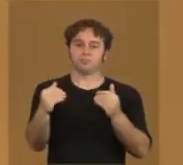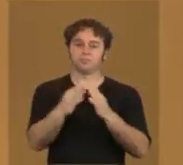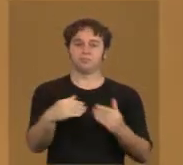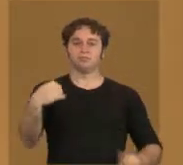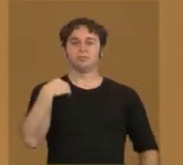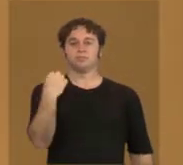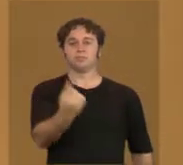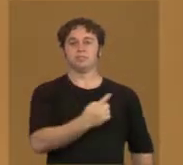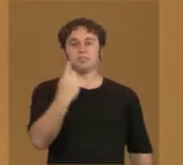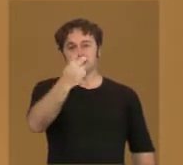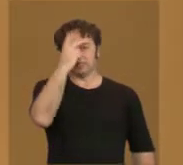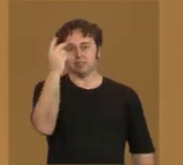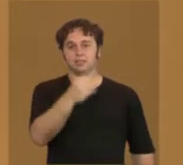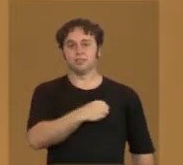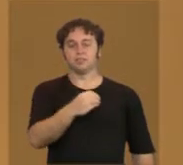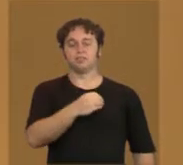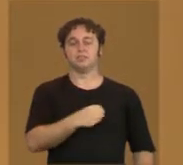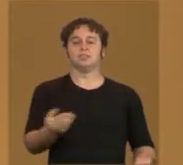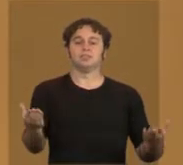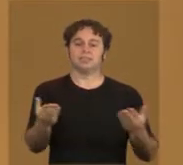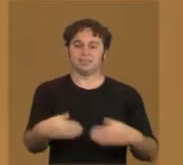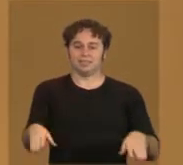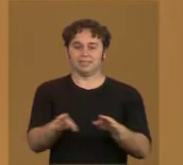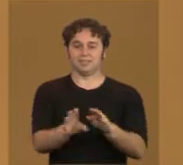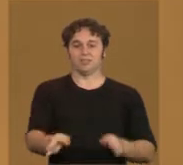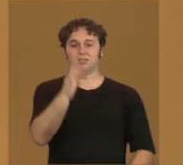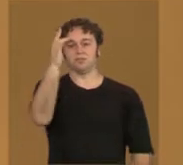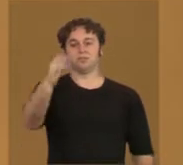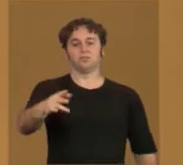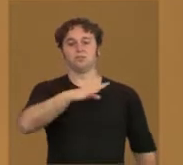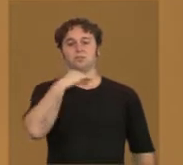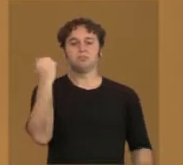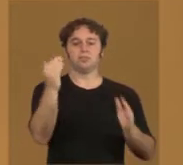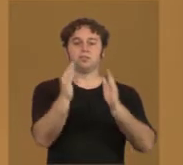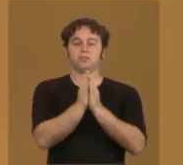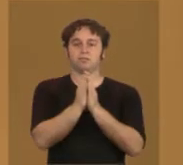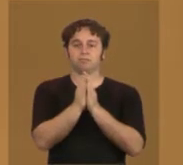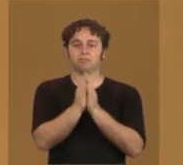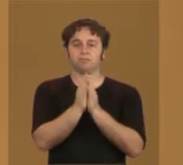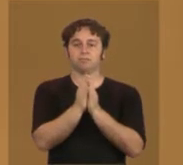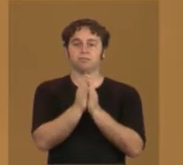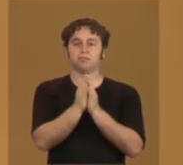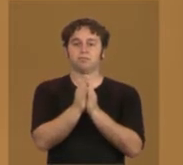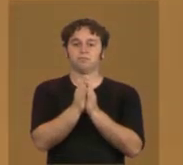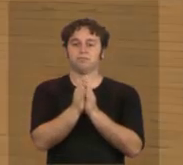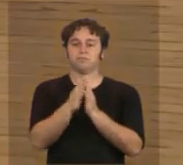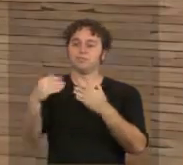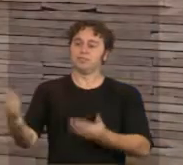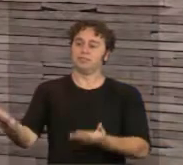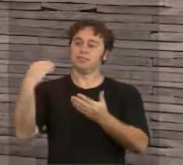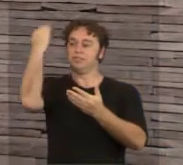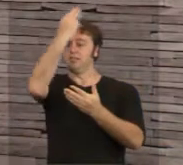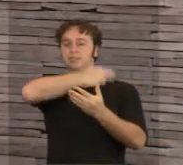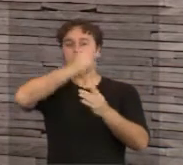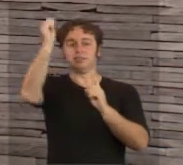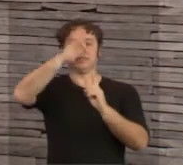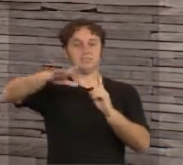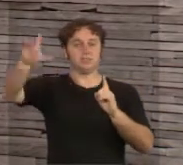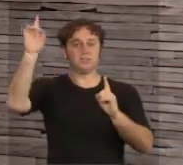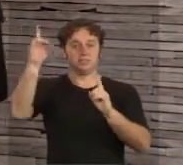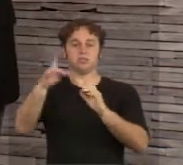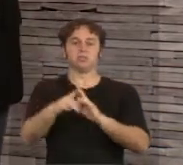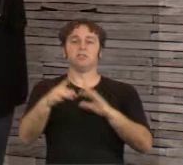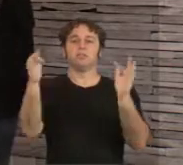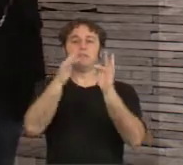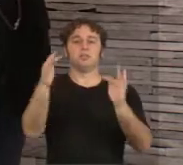Mãe de Deus, rogai por nós, pecadores, agora e na hora de nossa morte. Amém. Ave Maria, cheia de graça,